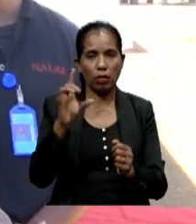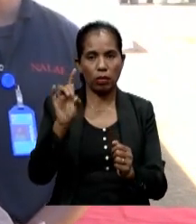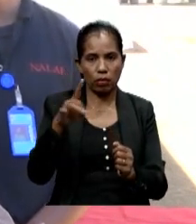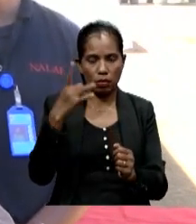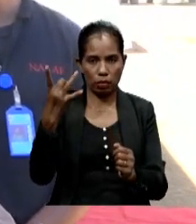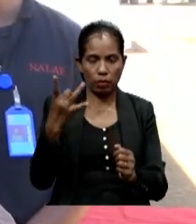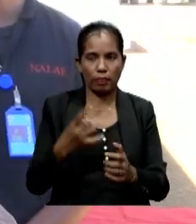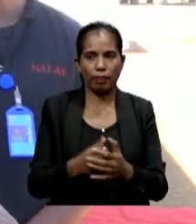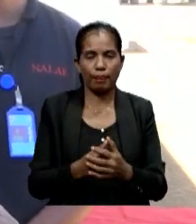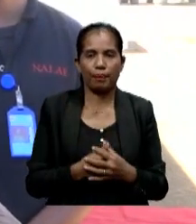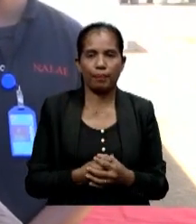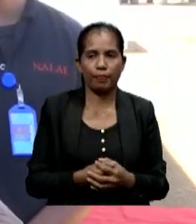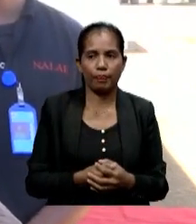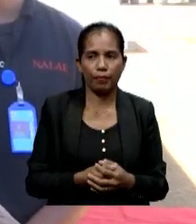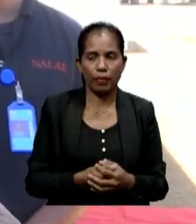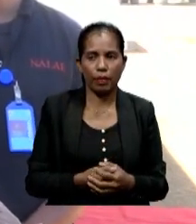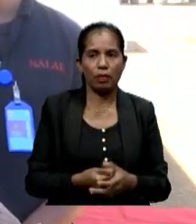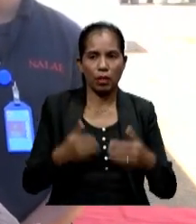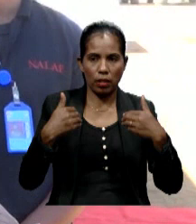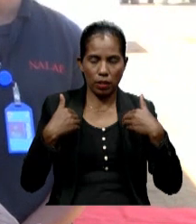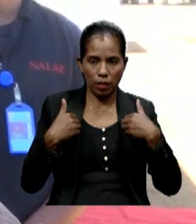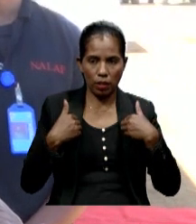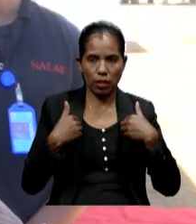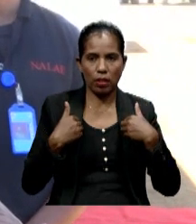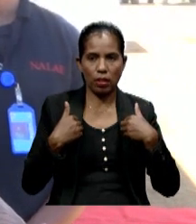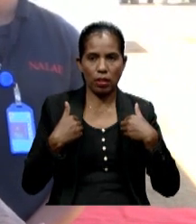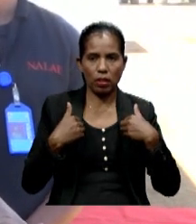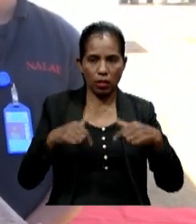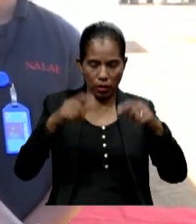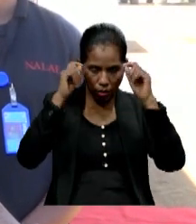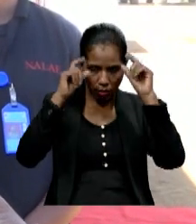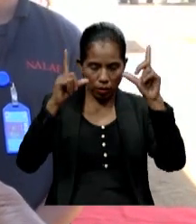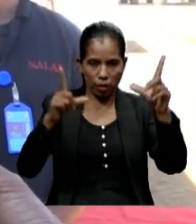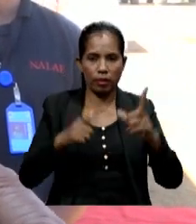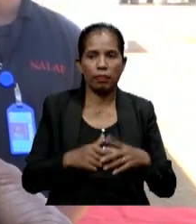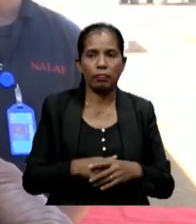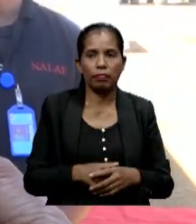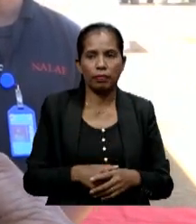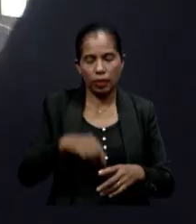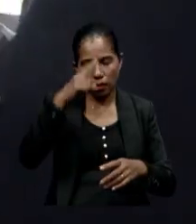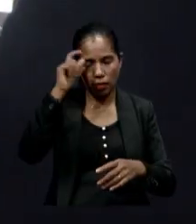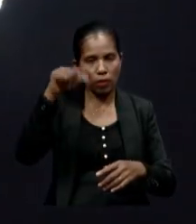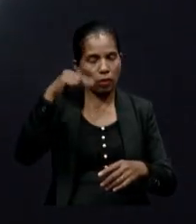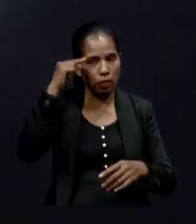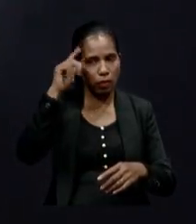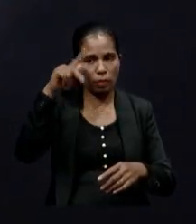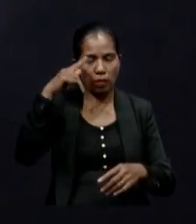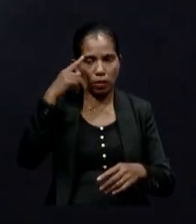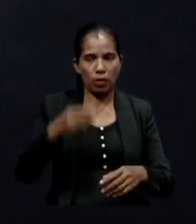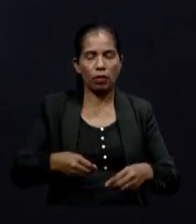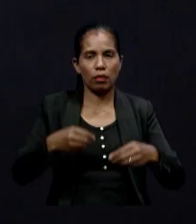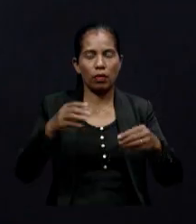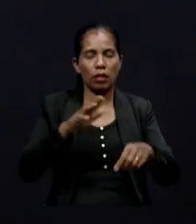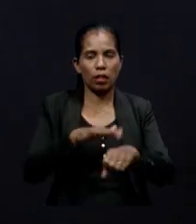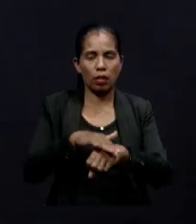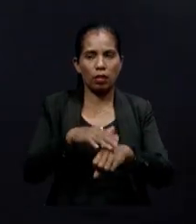maka existe iha território Timor Leste. Tamba governo e política oferece a língua